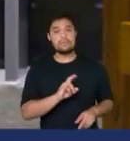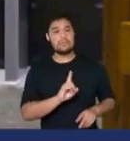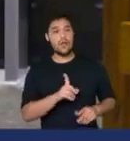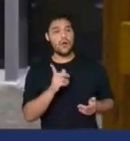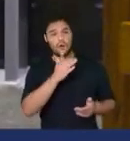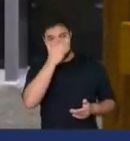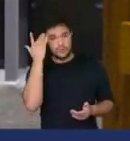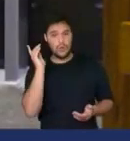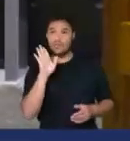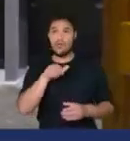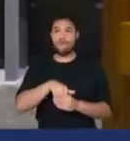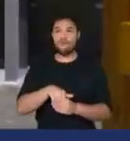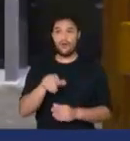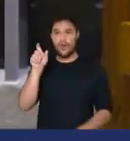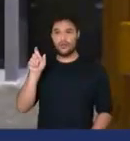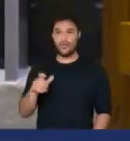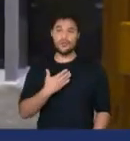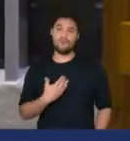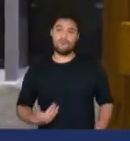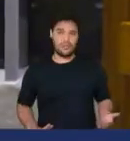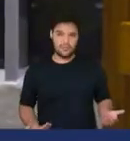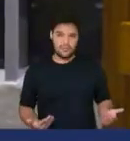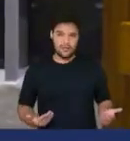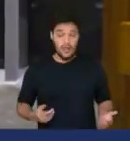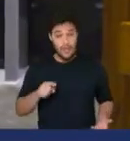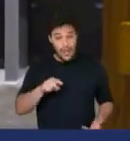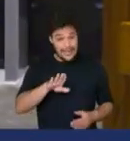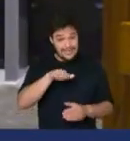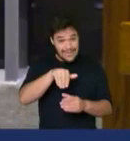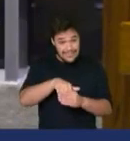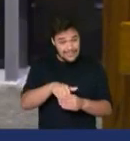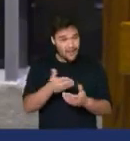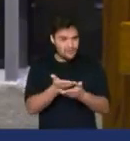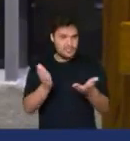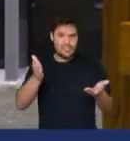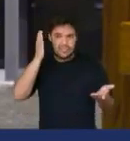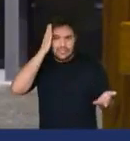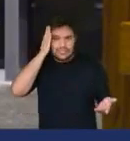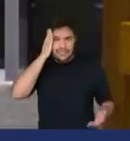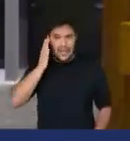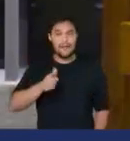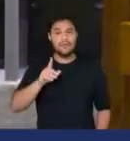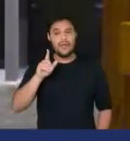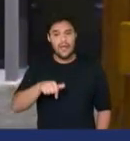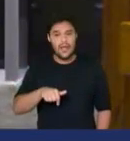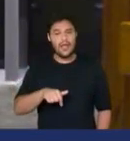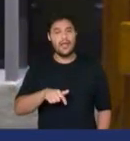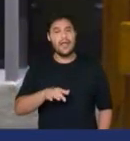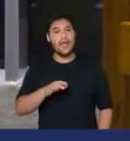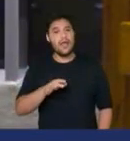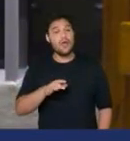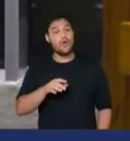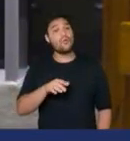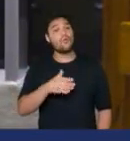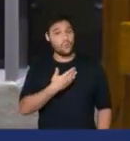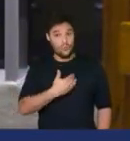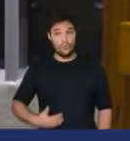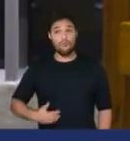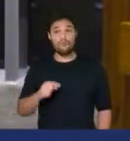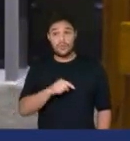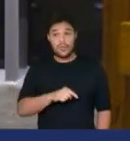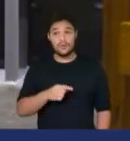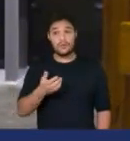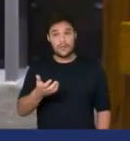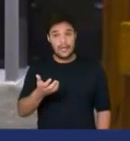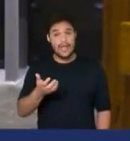povo não vota mais nesse governo. E essa eleição, todos sabem, é plebiscitária. O governo